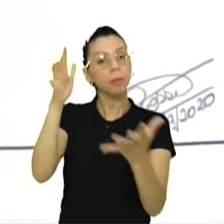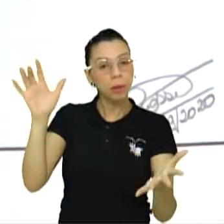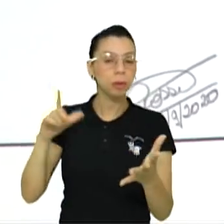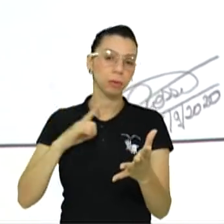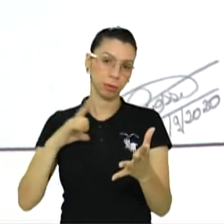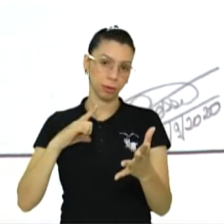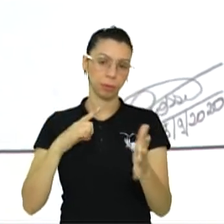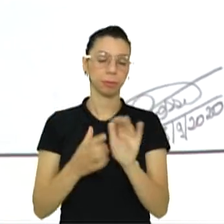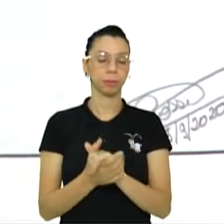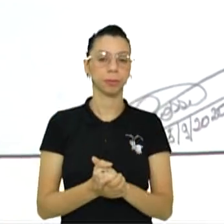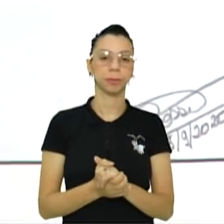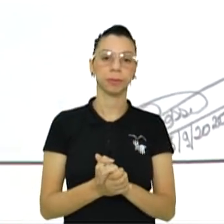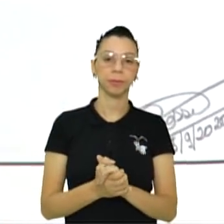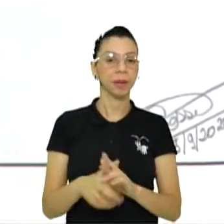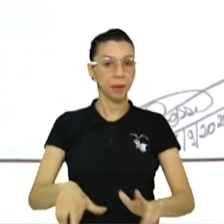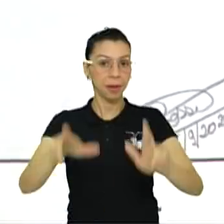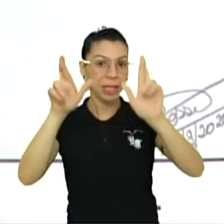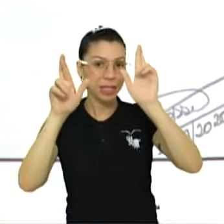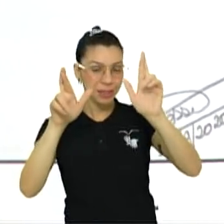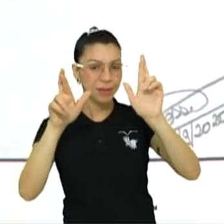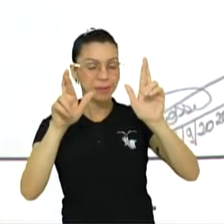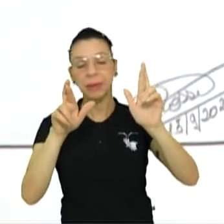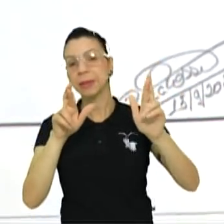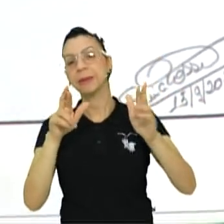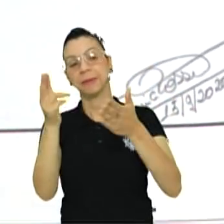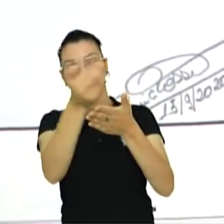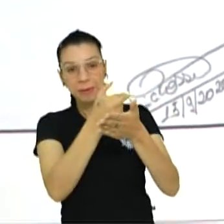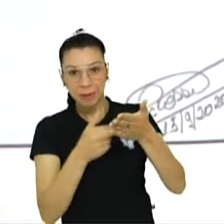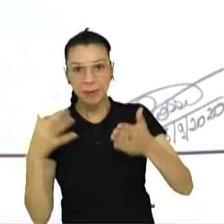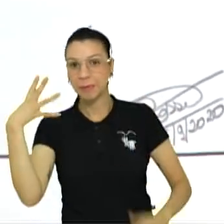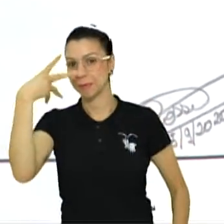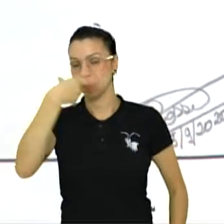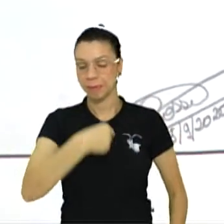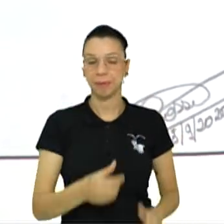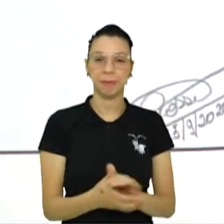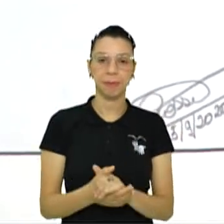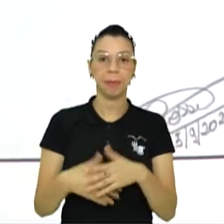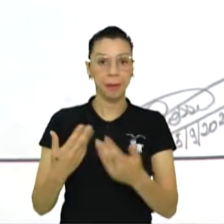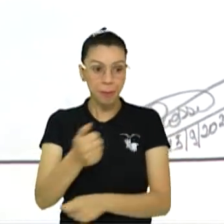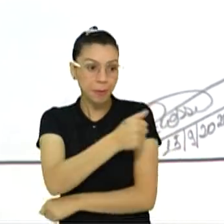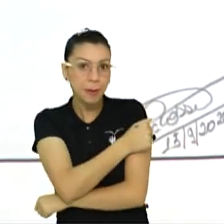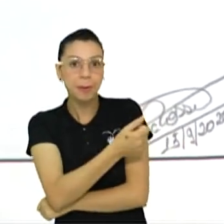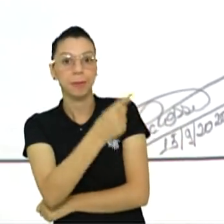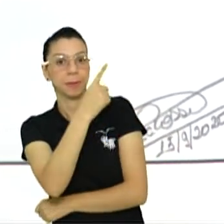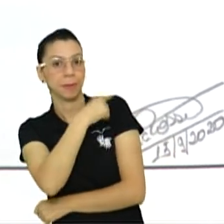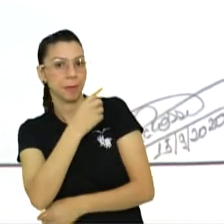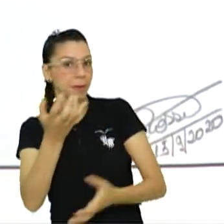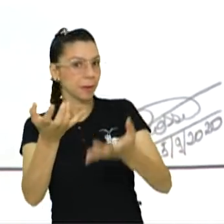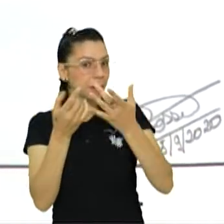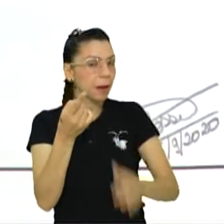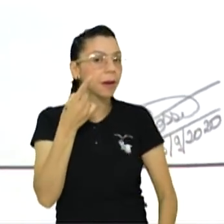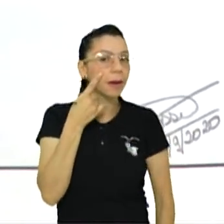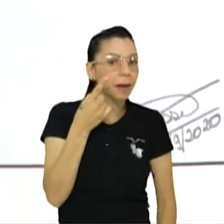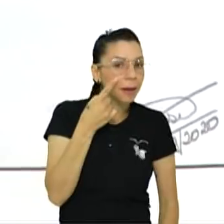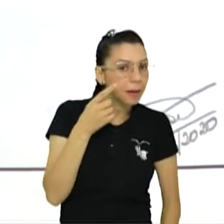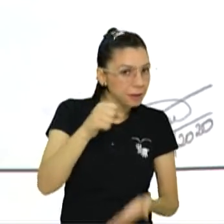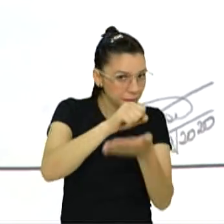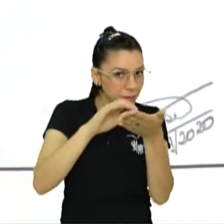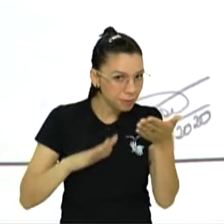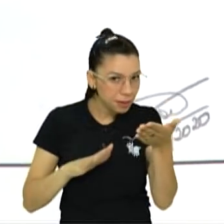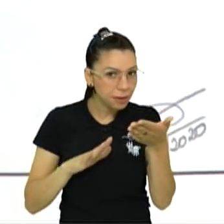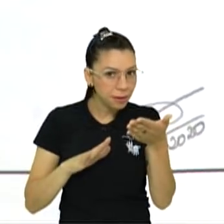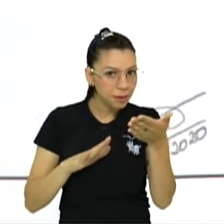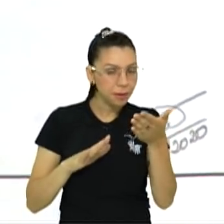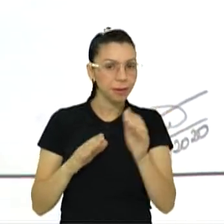espero que vocês tenham acertado essa tarefa. E os meus alunos do primeiro ano, eu quero ver essa